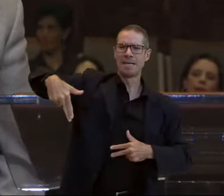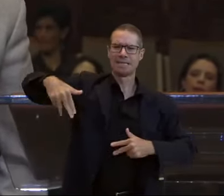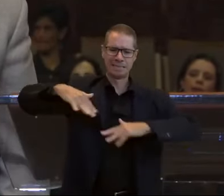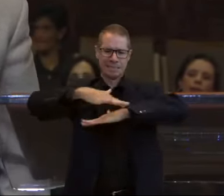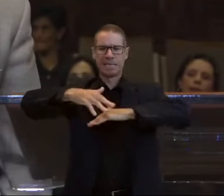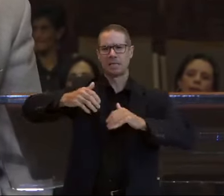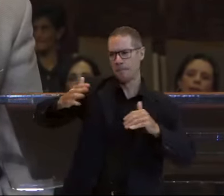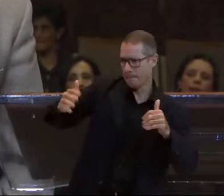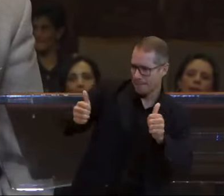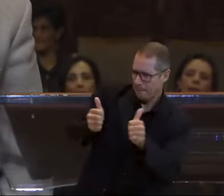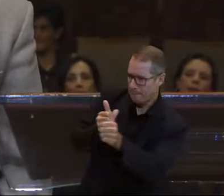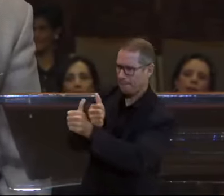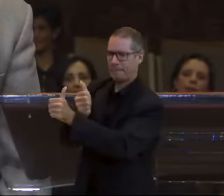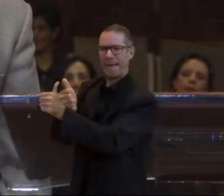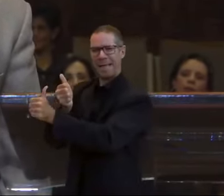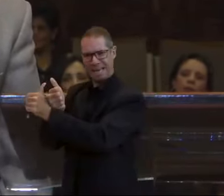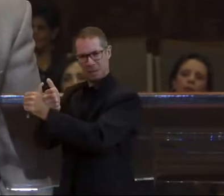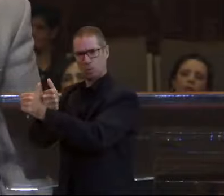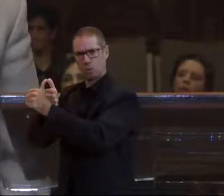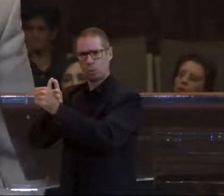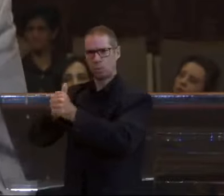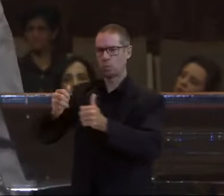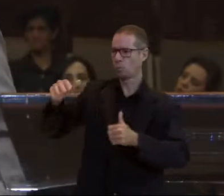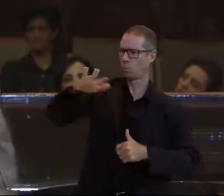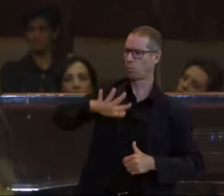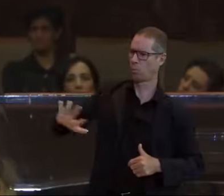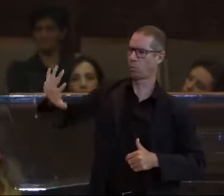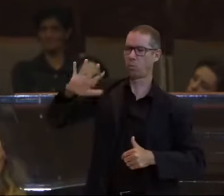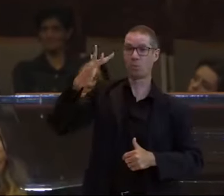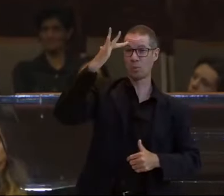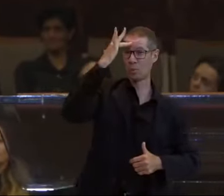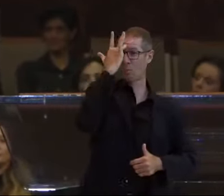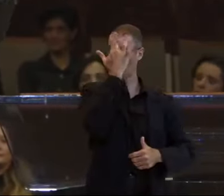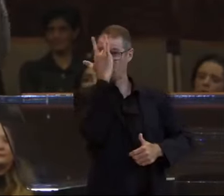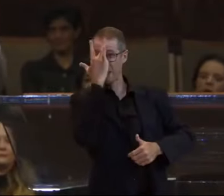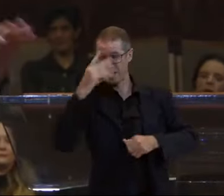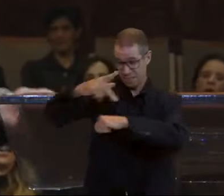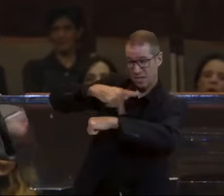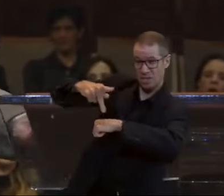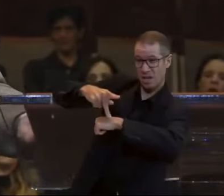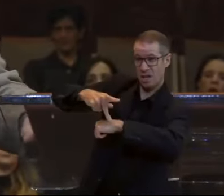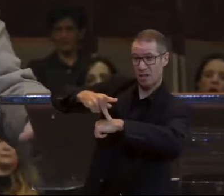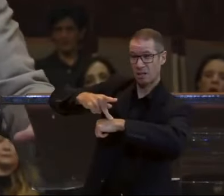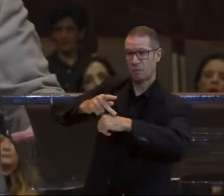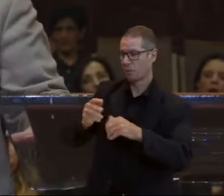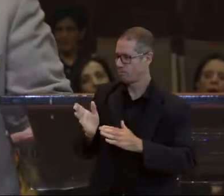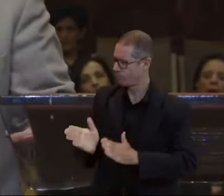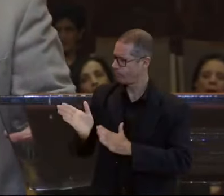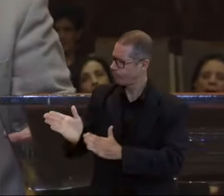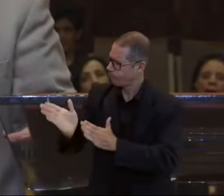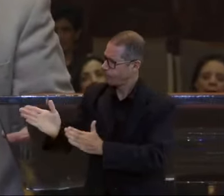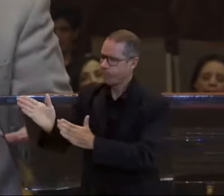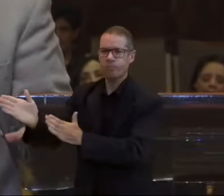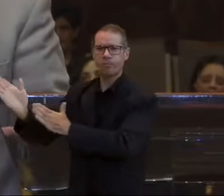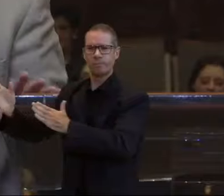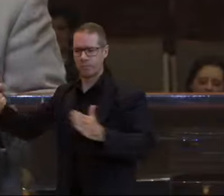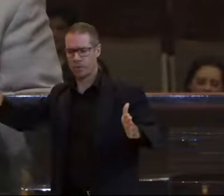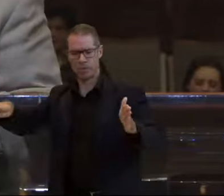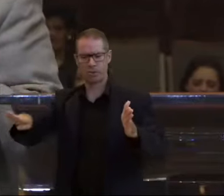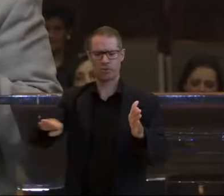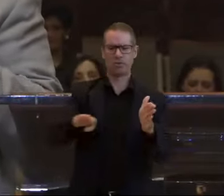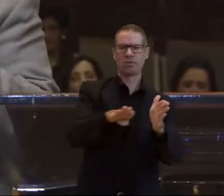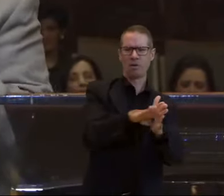mais próxima de Bangladesh para a Índia, para chegar na Índia e depois seguir nossa rota. E quando nós